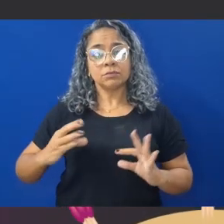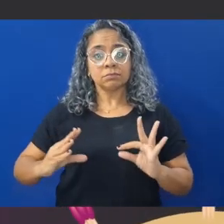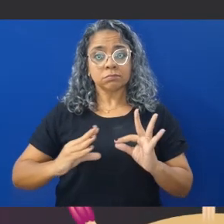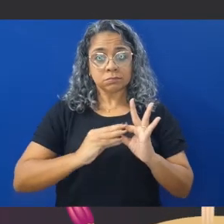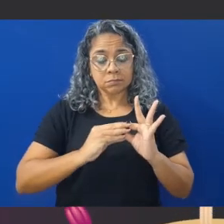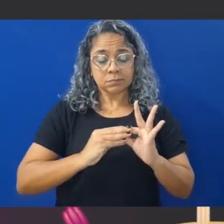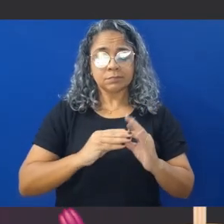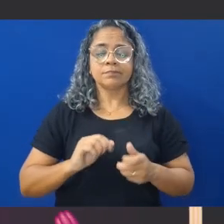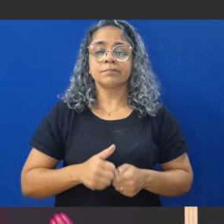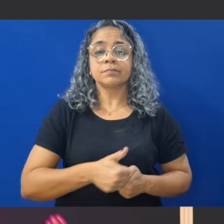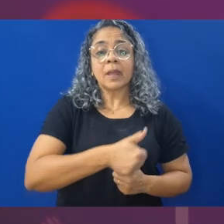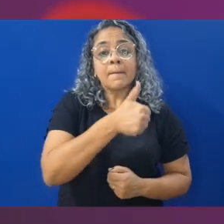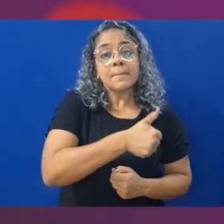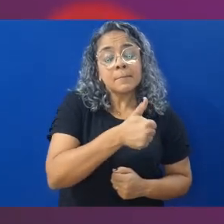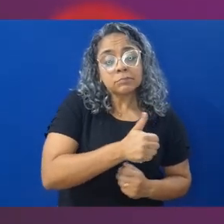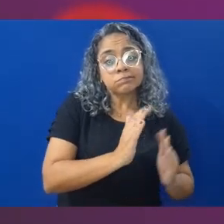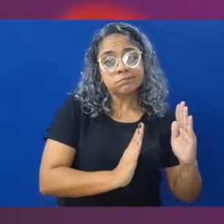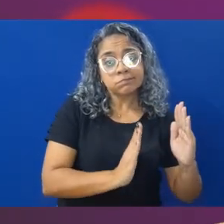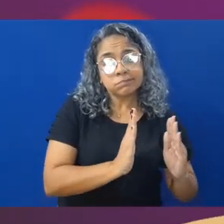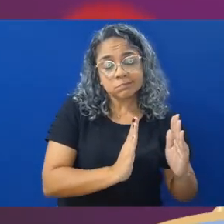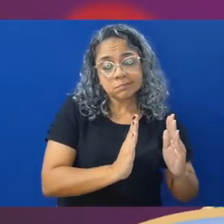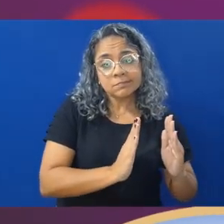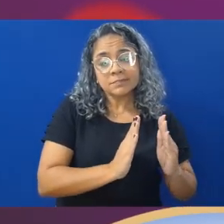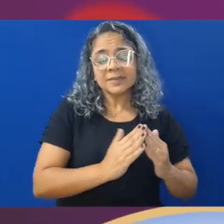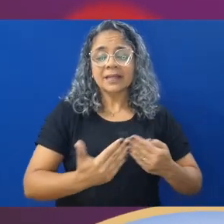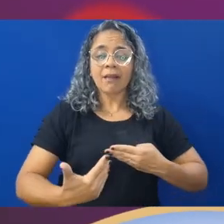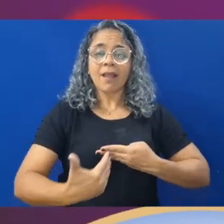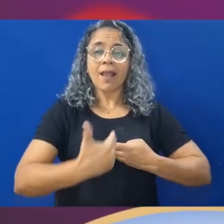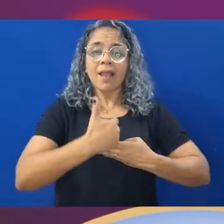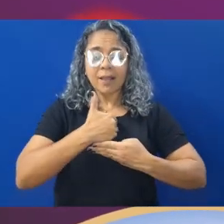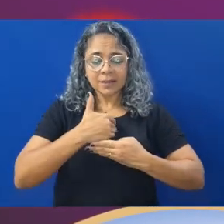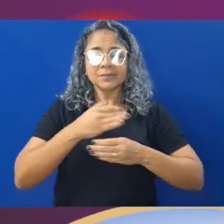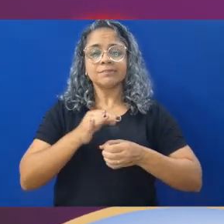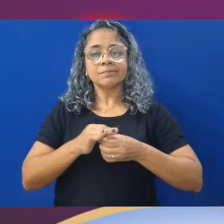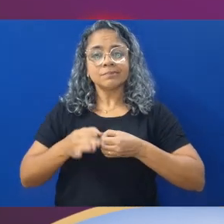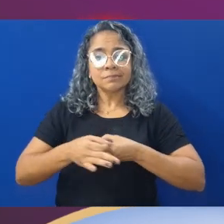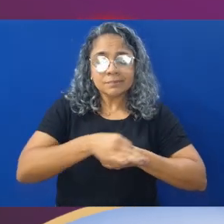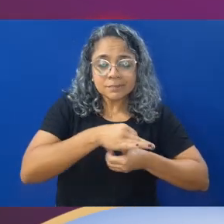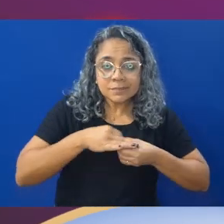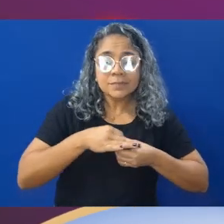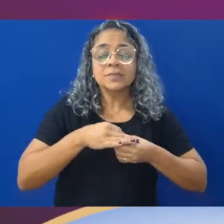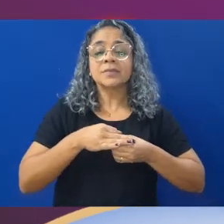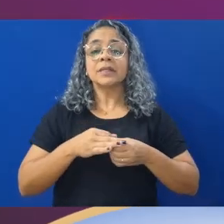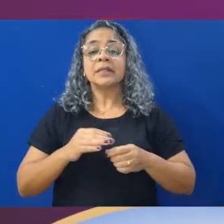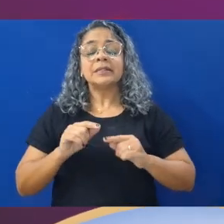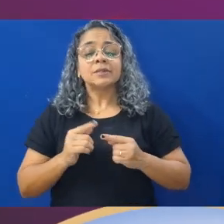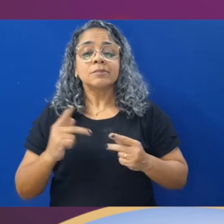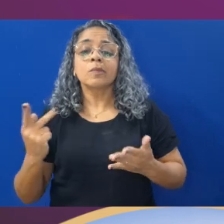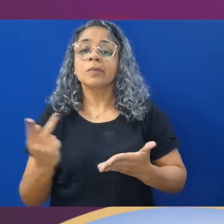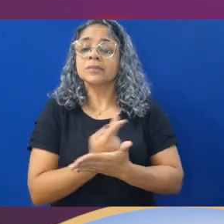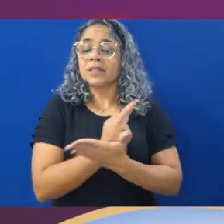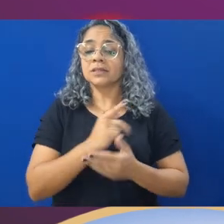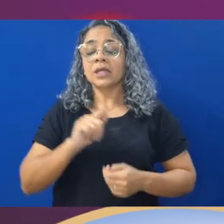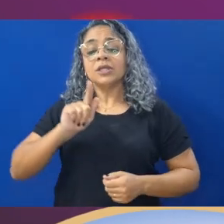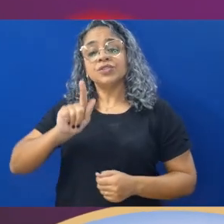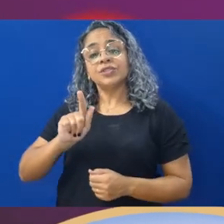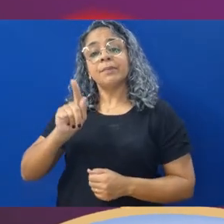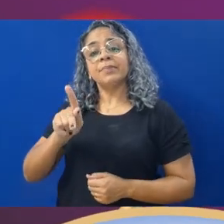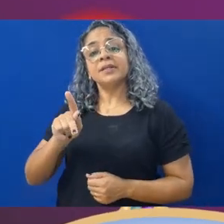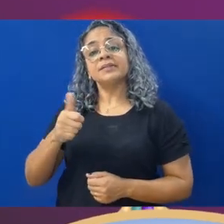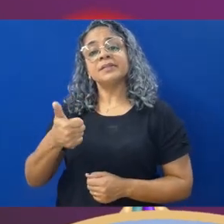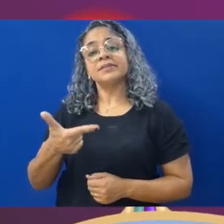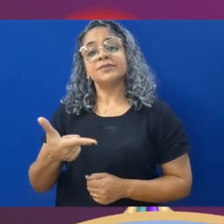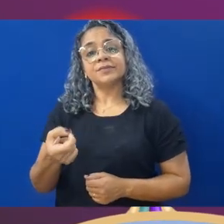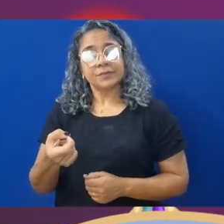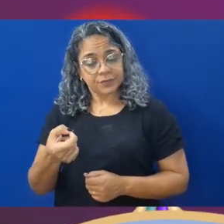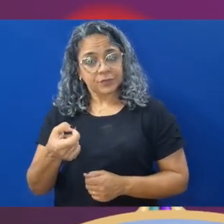HIV. O primeiro passo da infecção corresponde à entrada do vírus na célula. Para isso, a glicoproteína